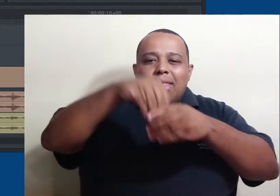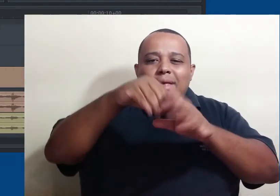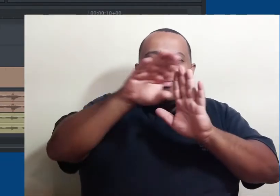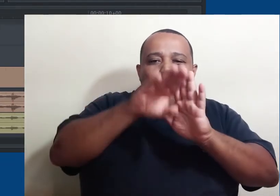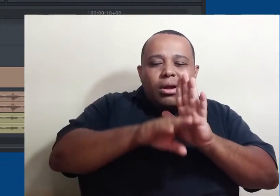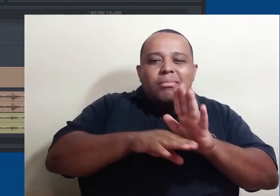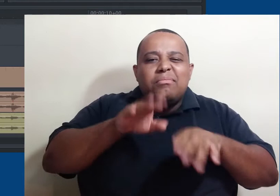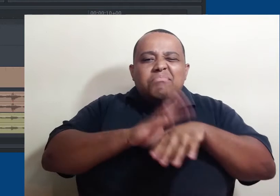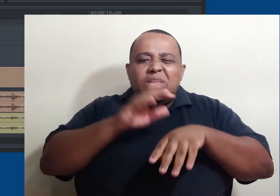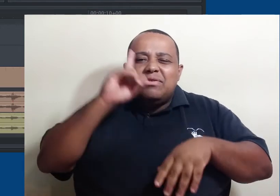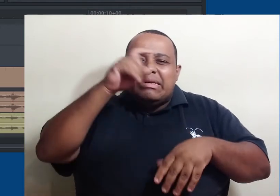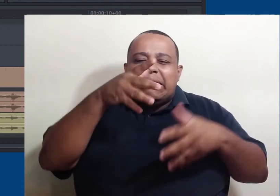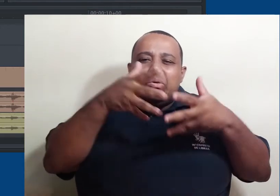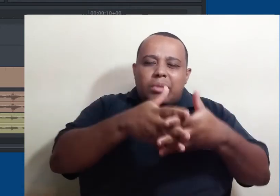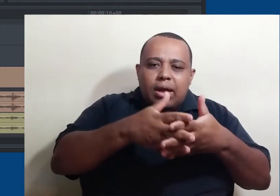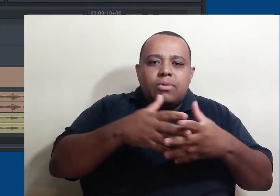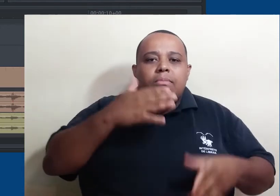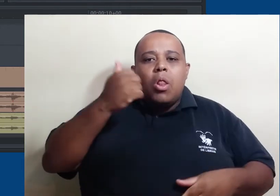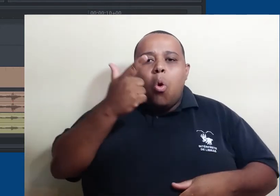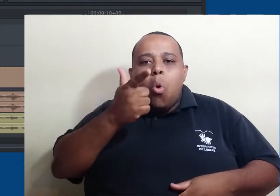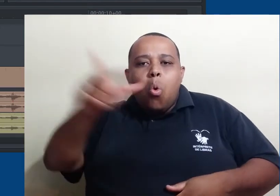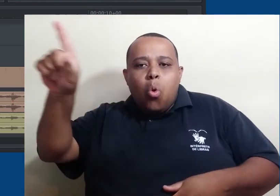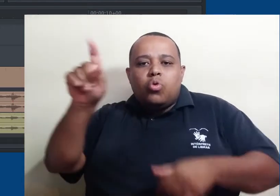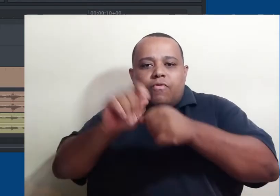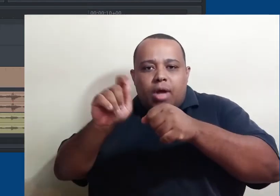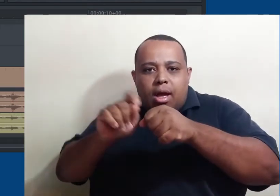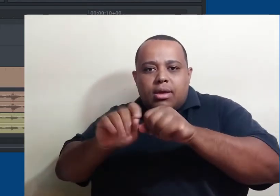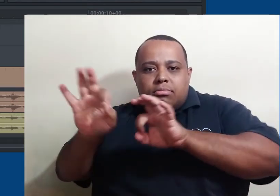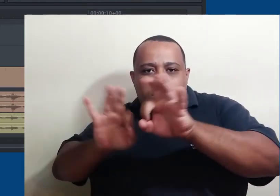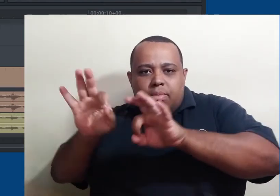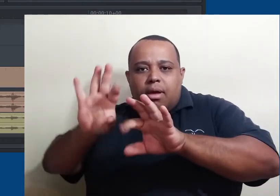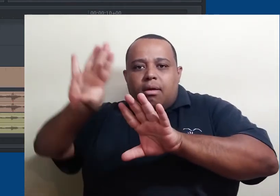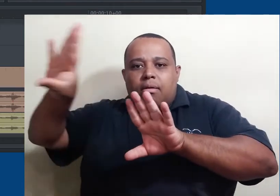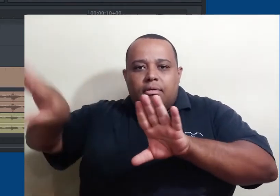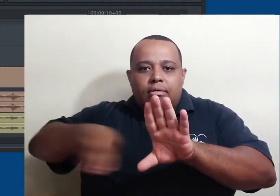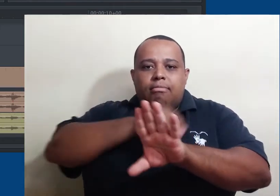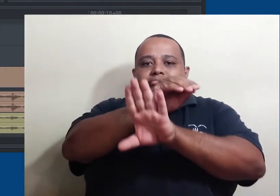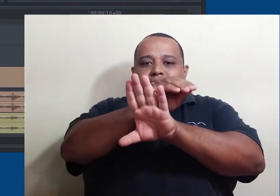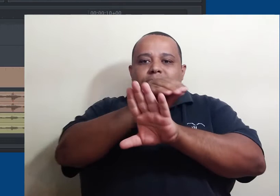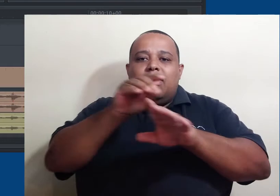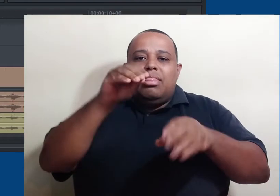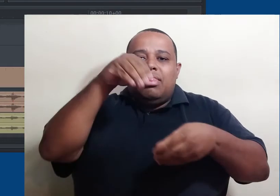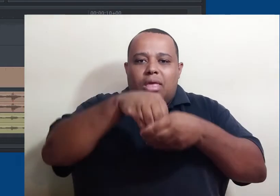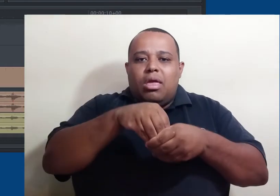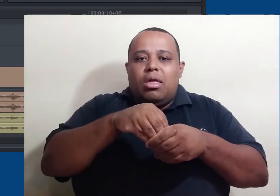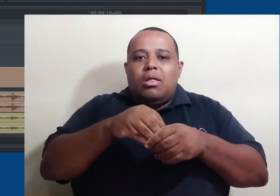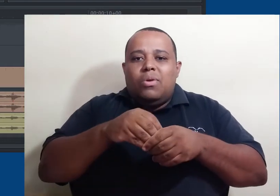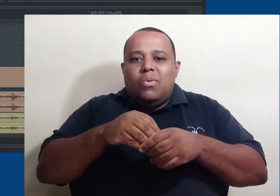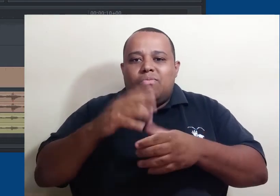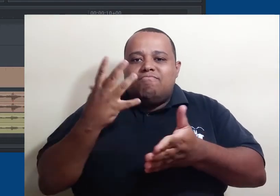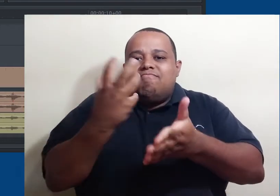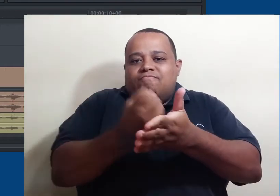isso, ele é um pouco mais complexo. Então eu sugiro que vocês façam, caso vocês queiram uma coisa mais elaborada, fazer fora e trazer para cá como uma